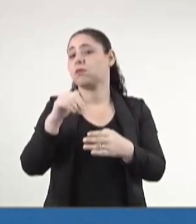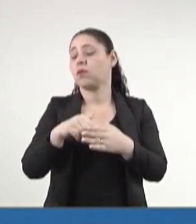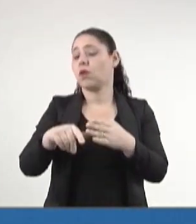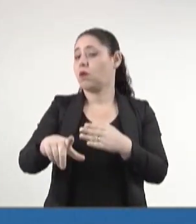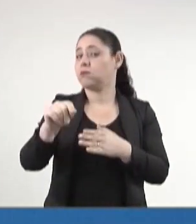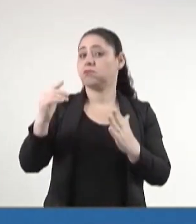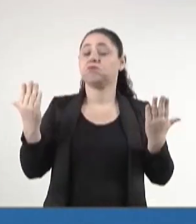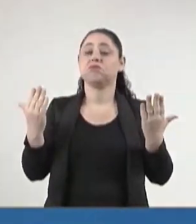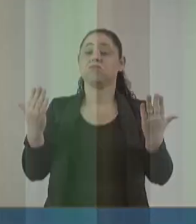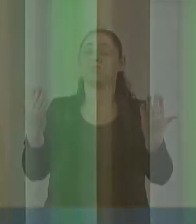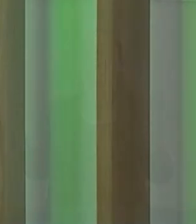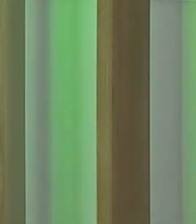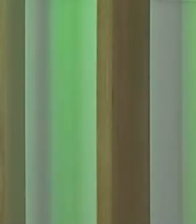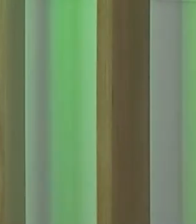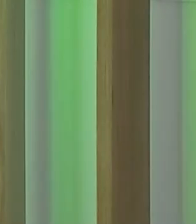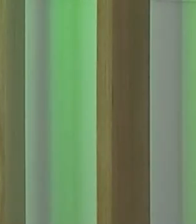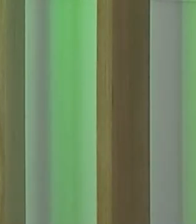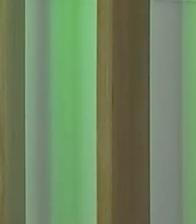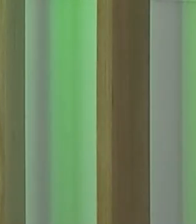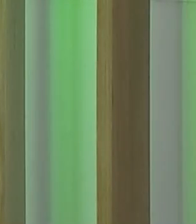elegido.